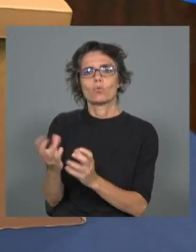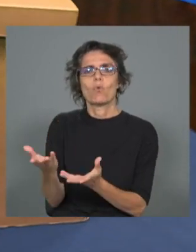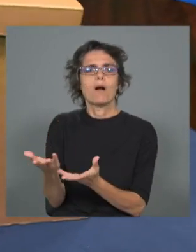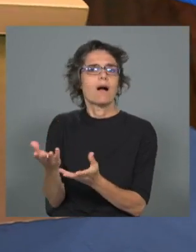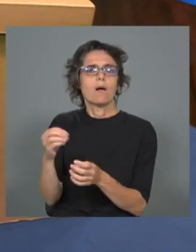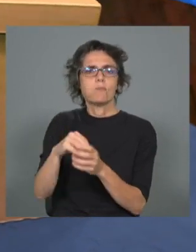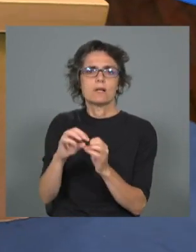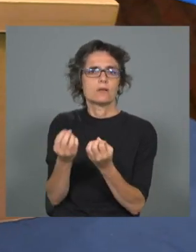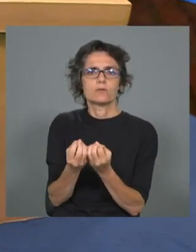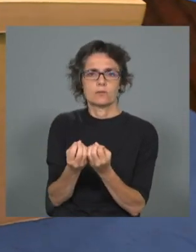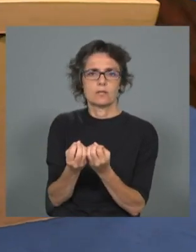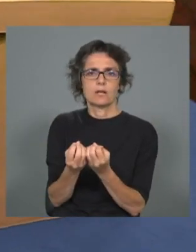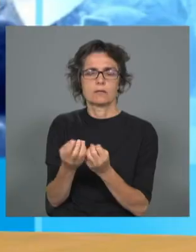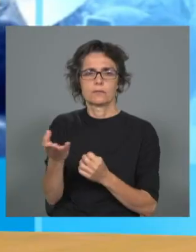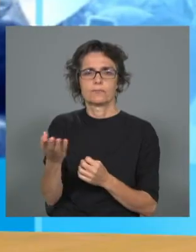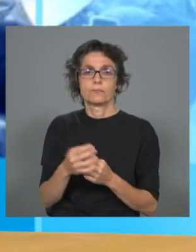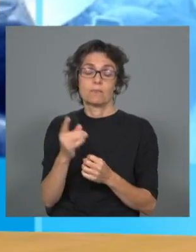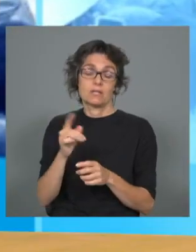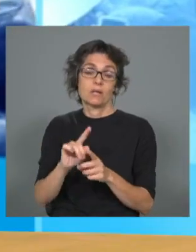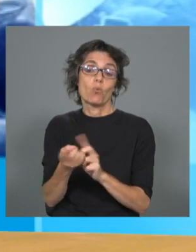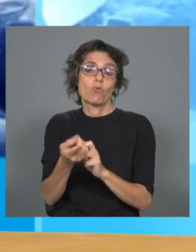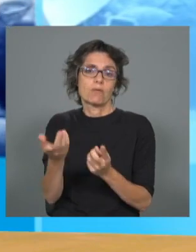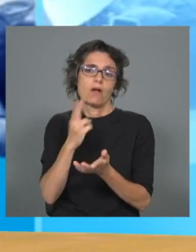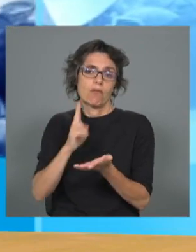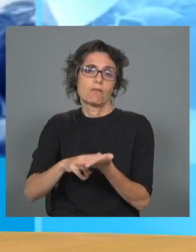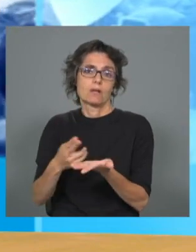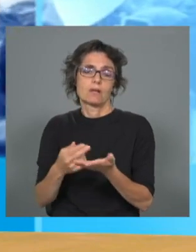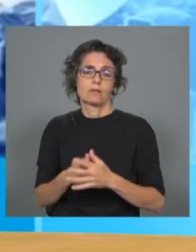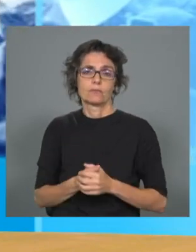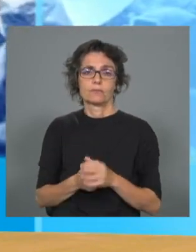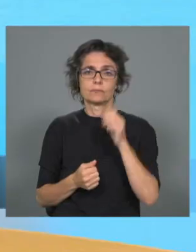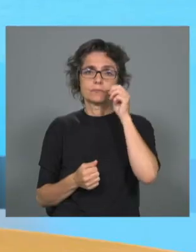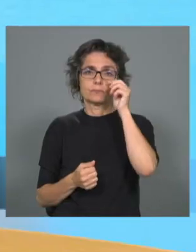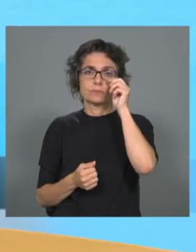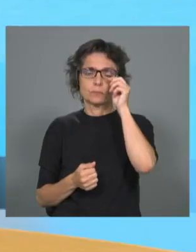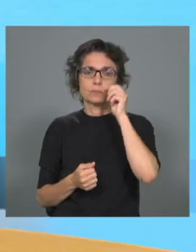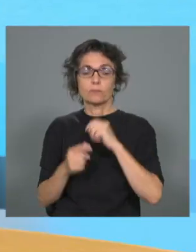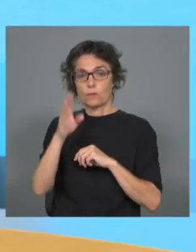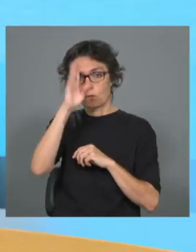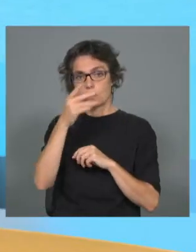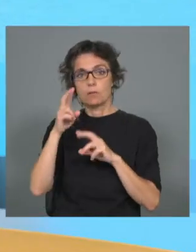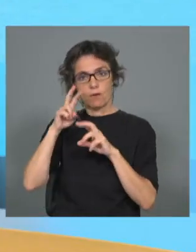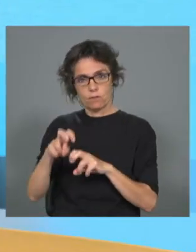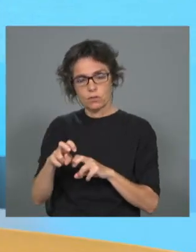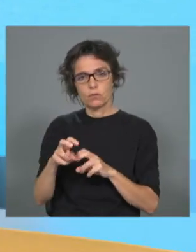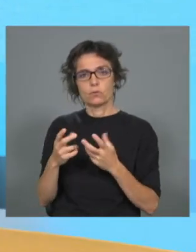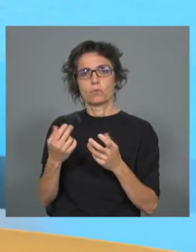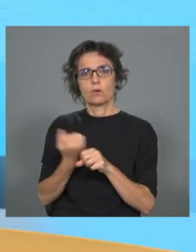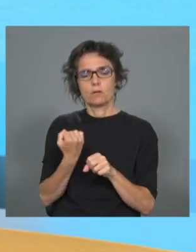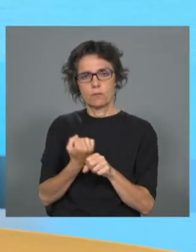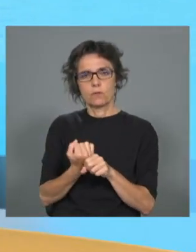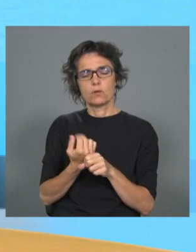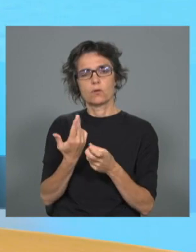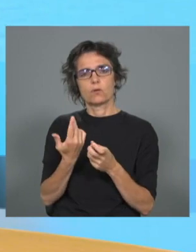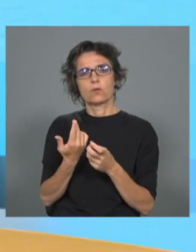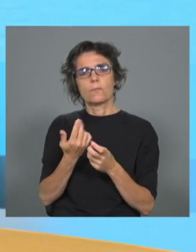sociedade e, de facto, que tem um potencial enorme para, eu sei que tem trabalhado, exato, eu sei que tem trabalhado e investigado na linha do fenómeno do envelhecimento